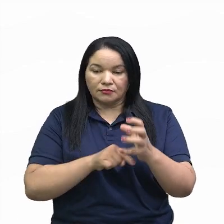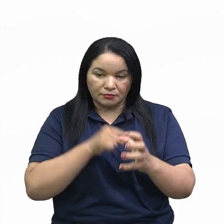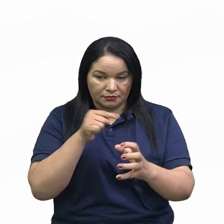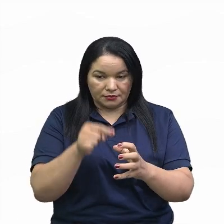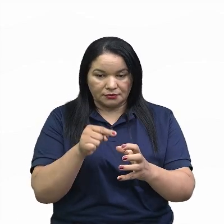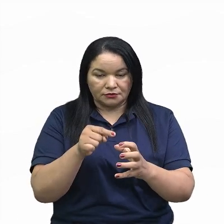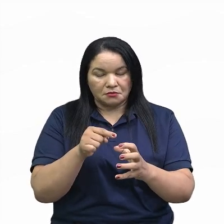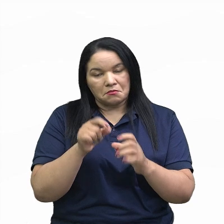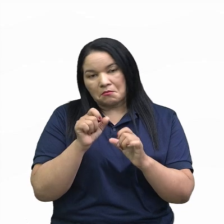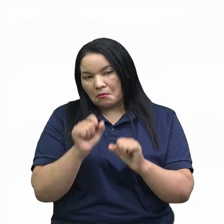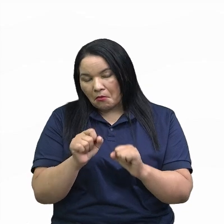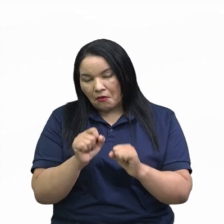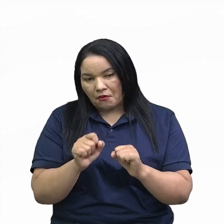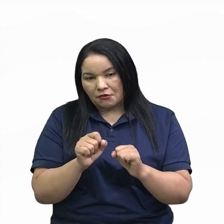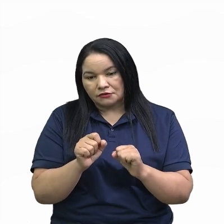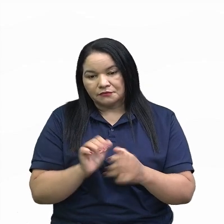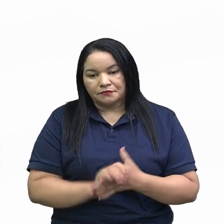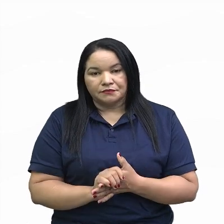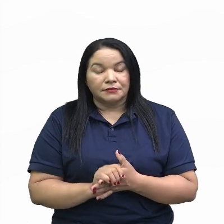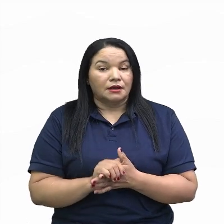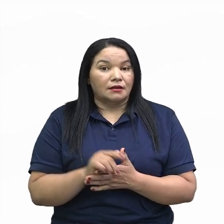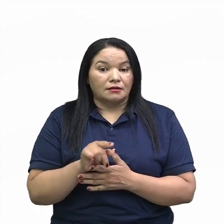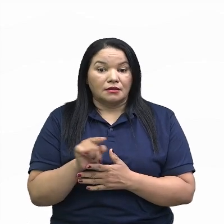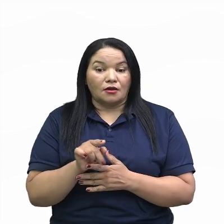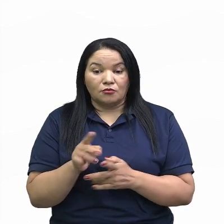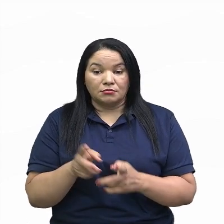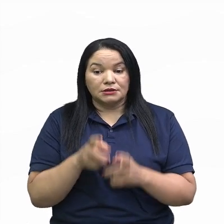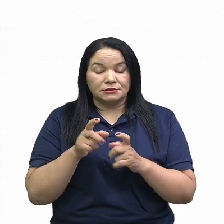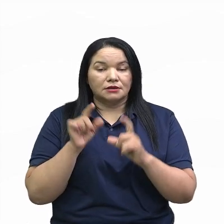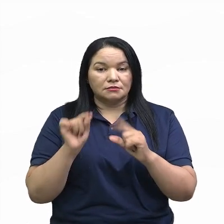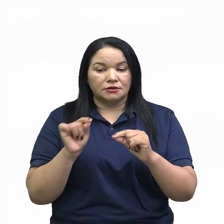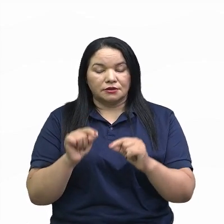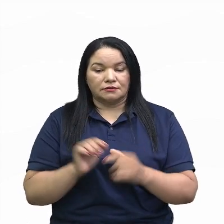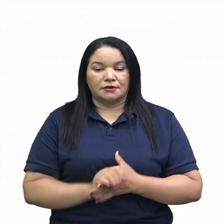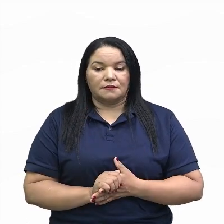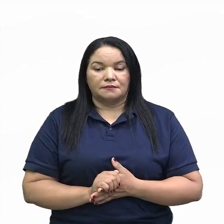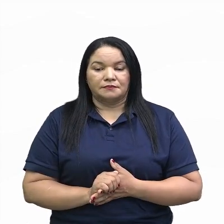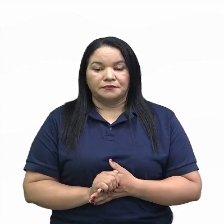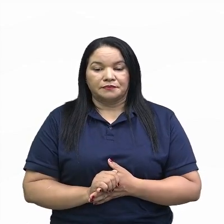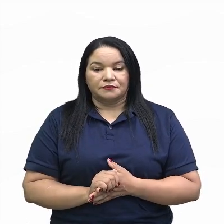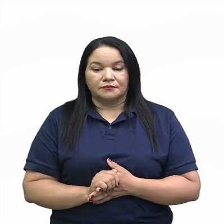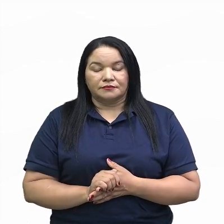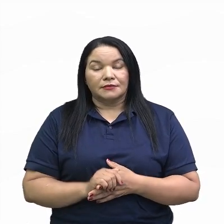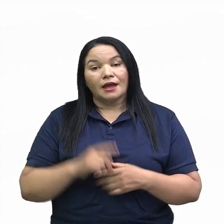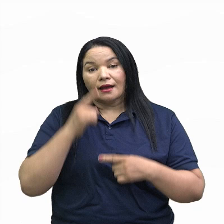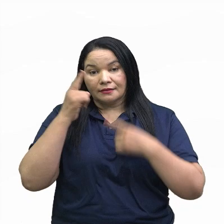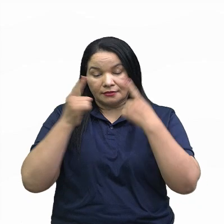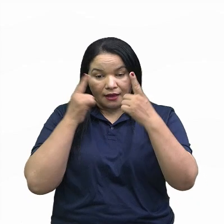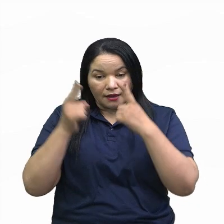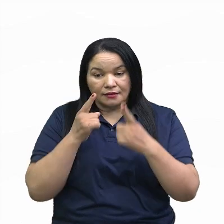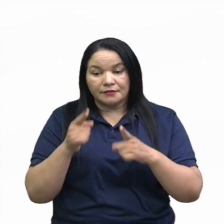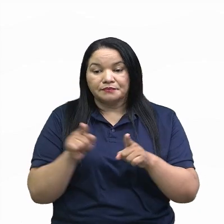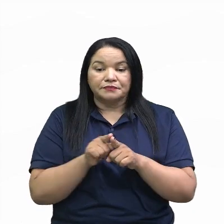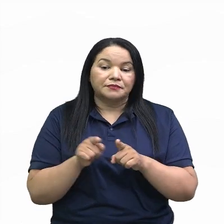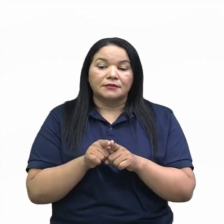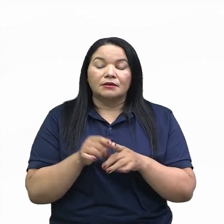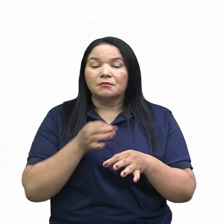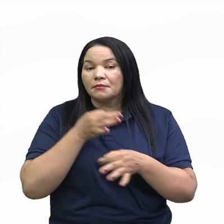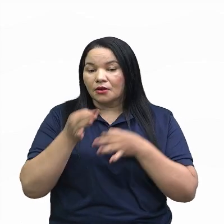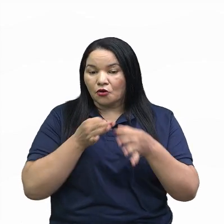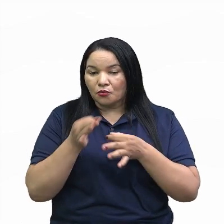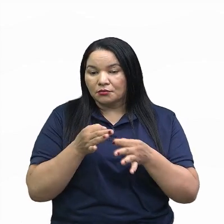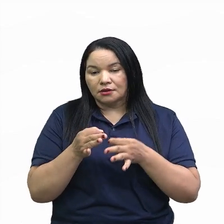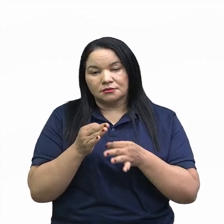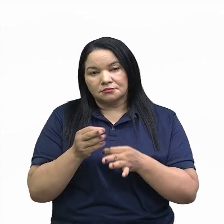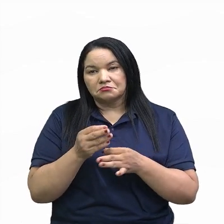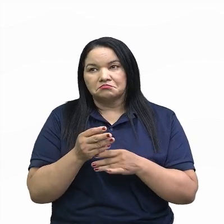Terra pode ser redonda. Então, observem que usa-se a ideia, um argumento que não é um argumento,